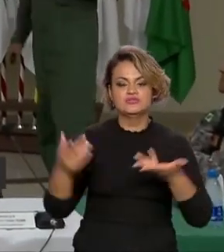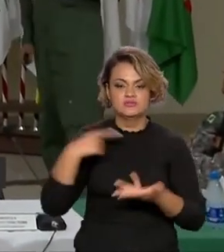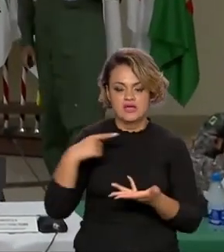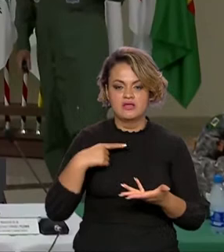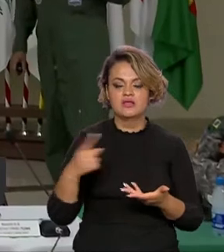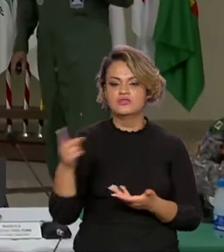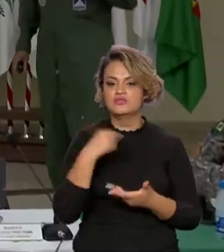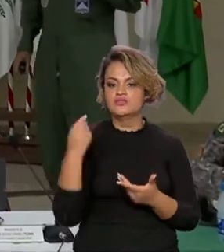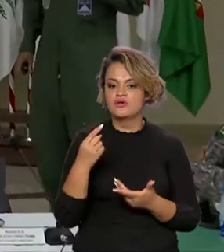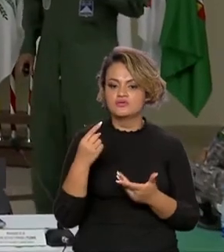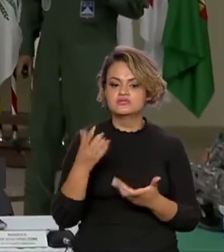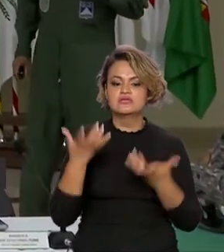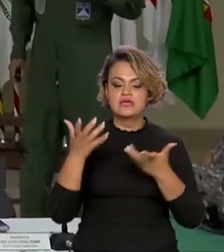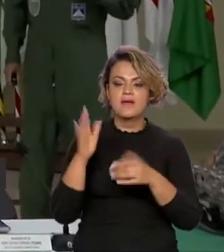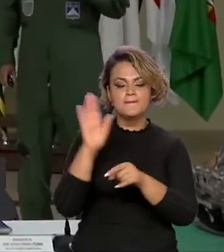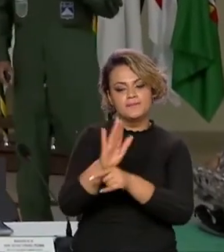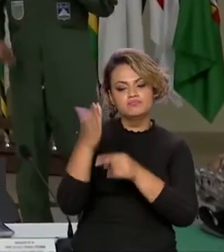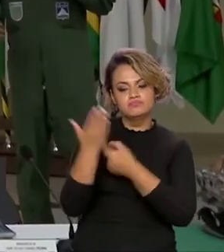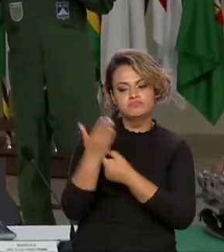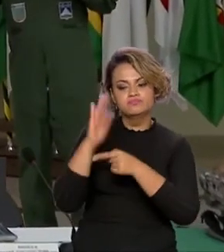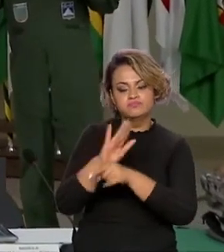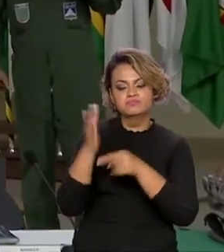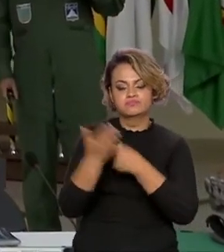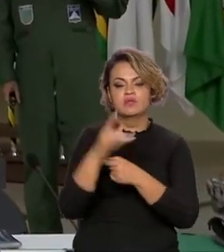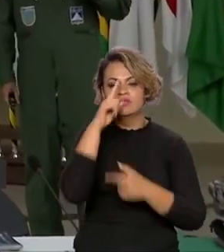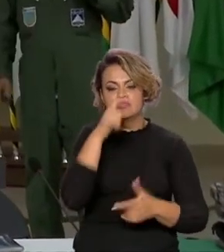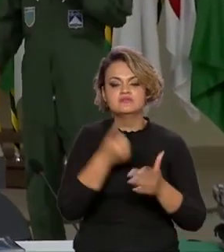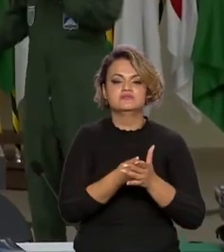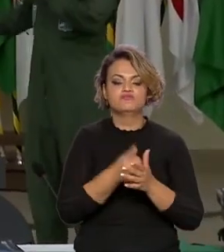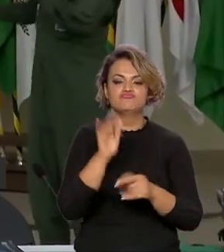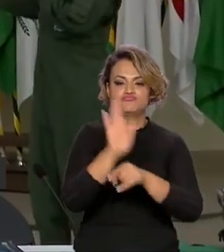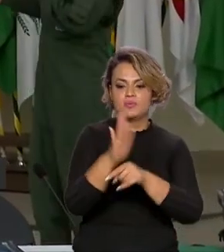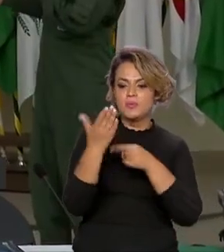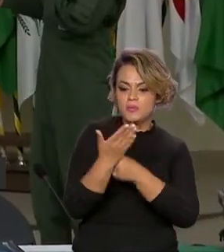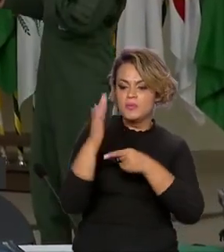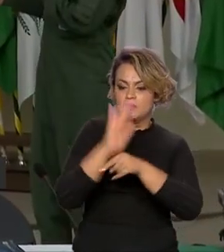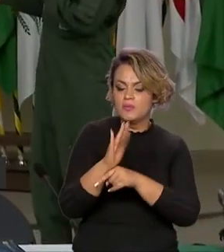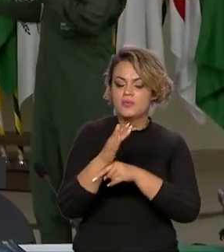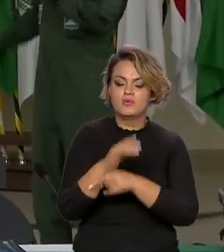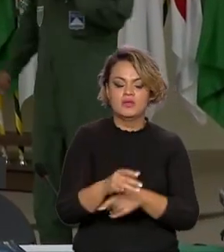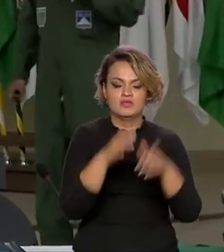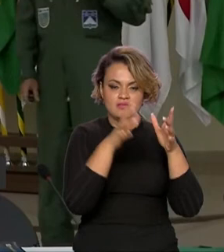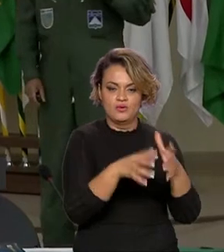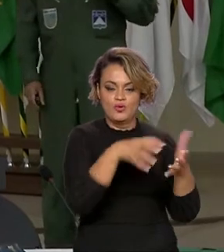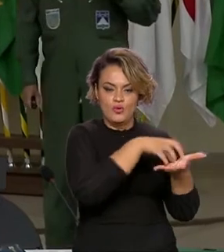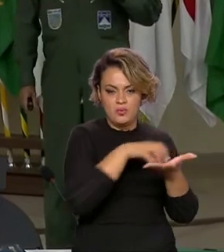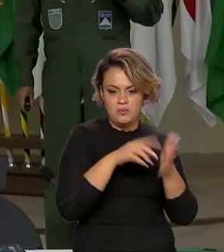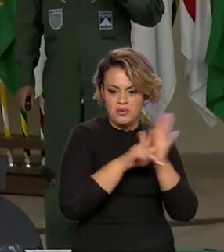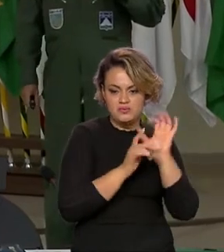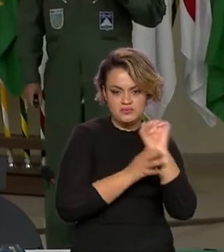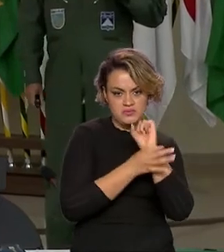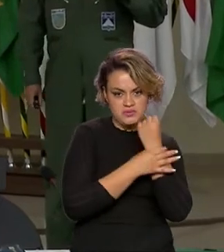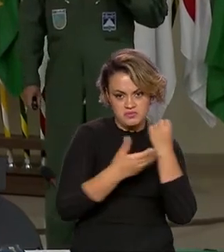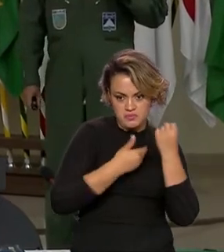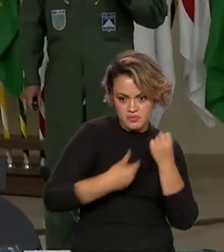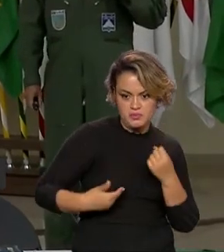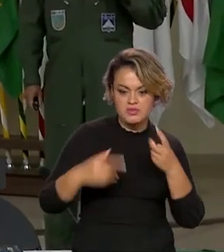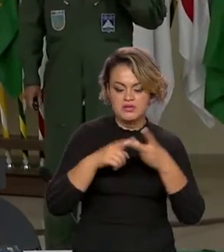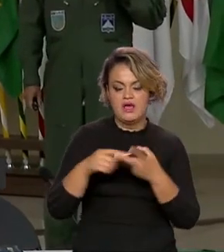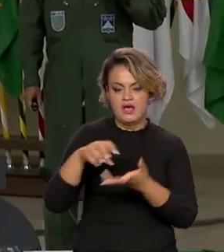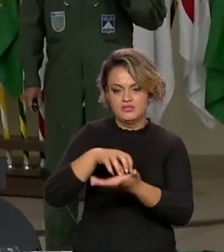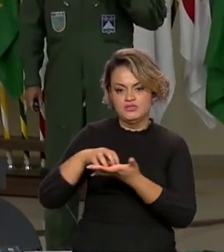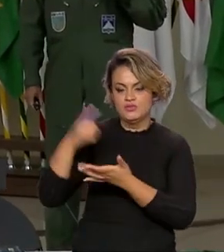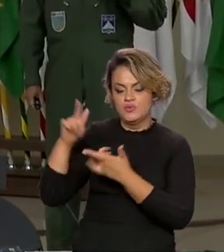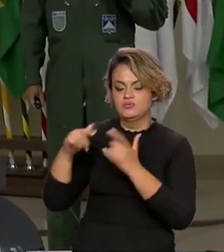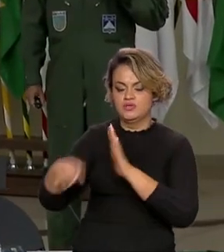que a gente busca sempre uma colaboração, uma decisão colaborativa entre os órgãos de segurança pública, as